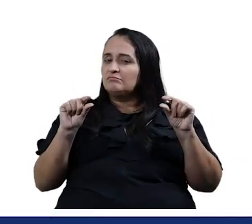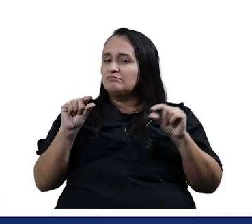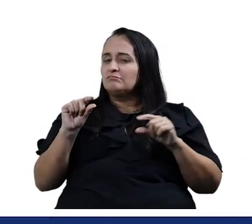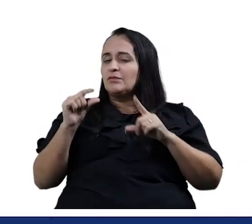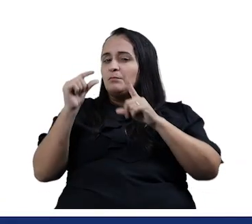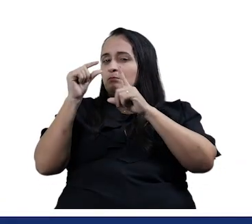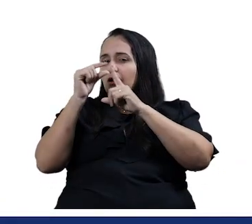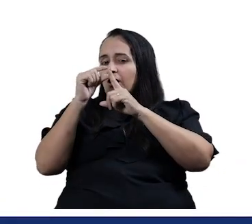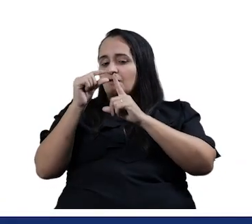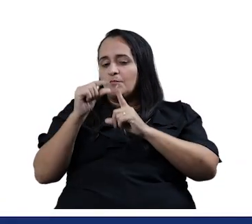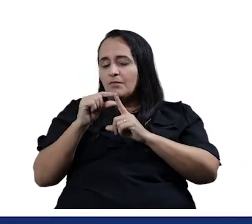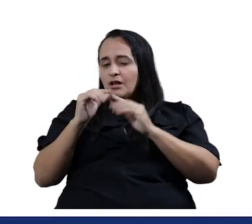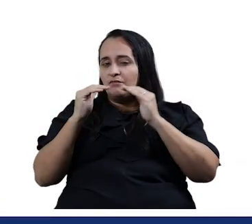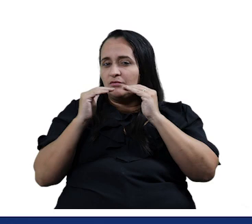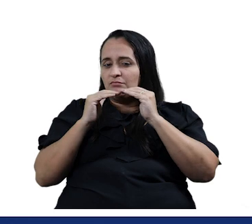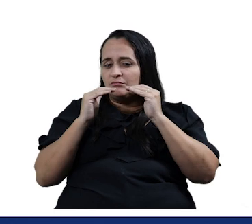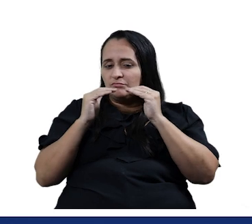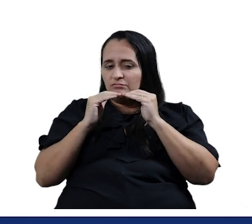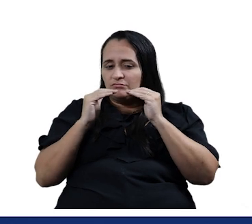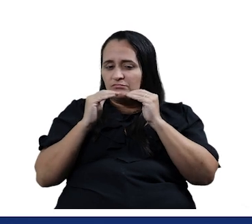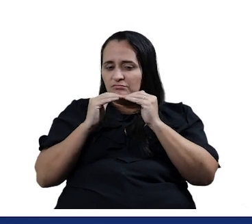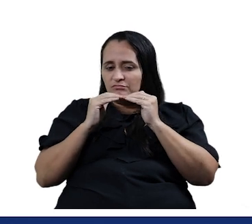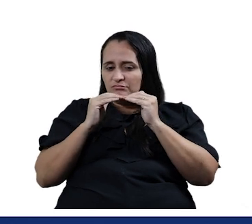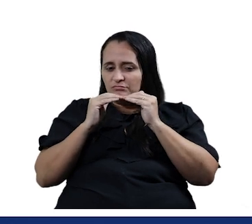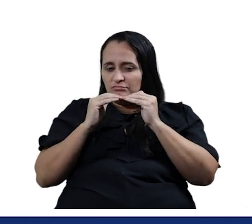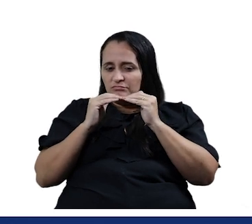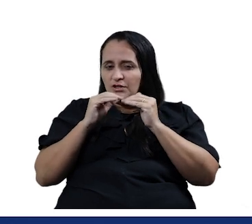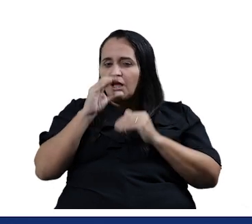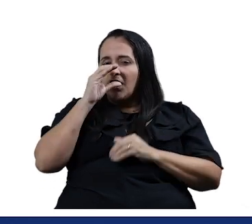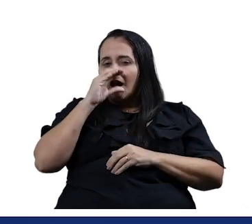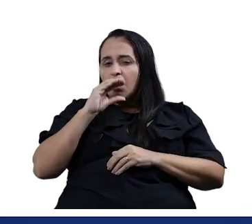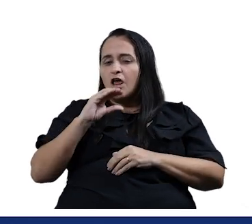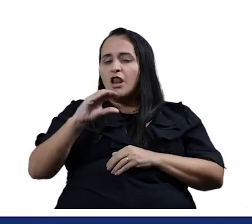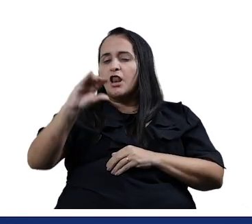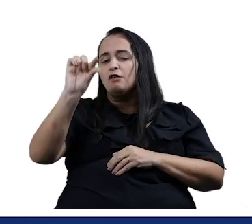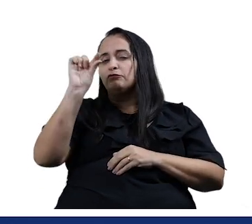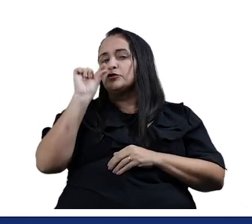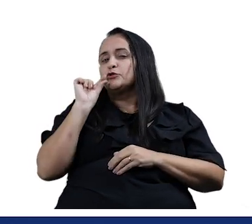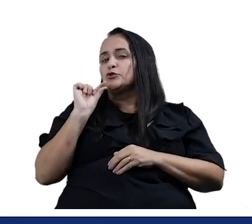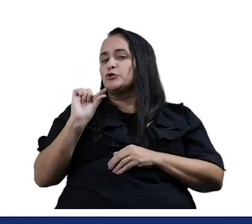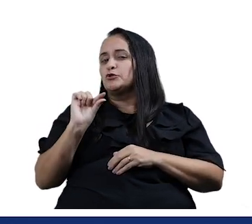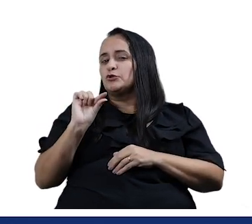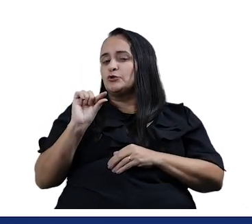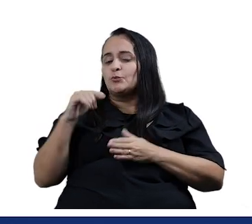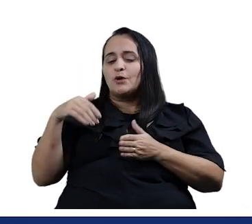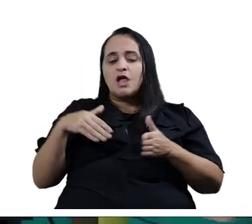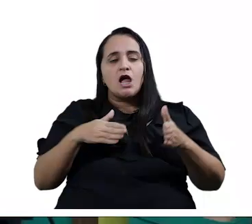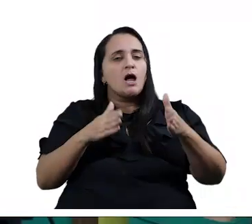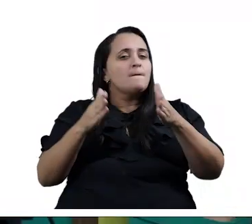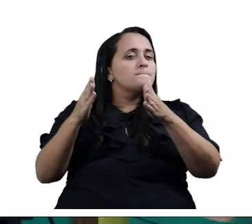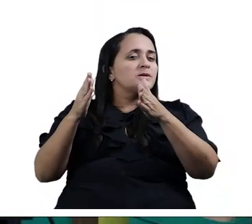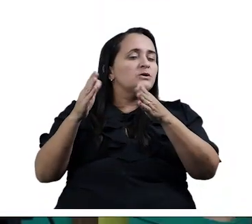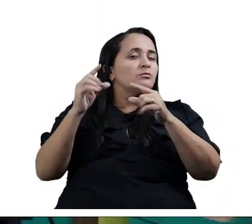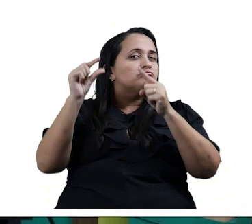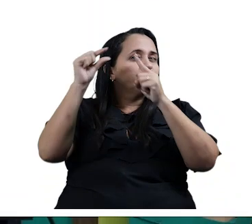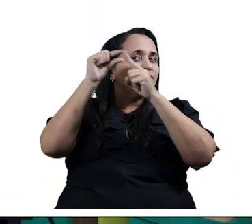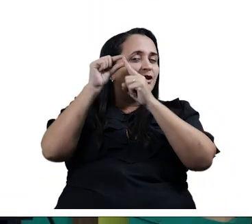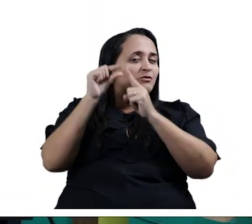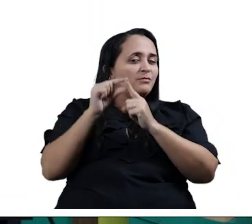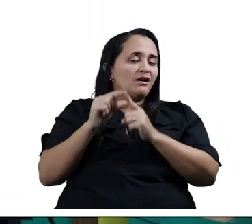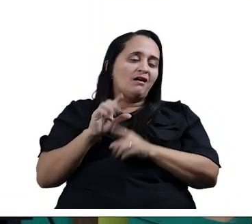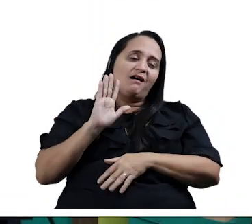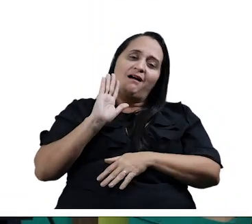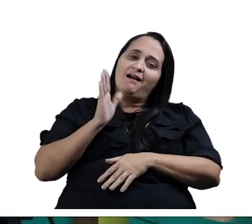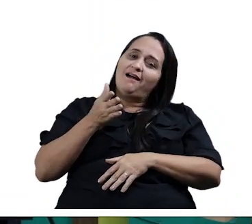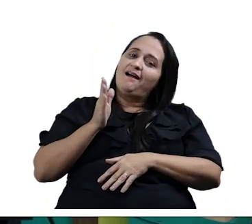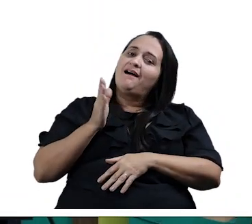Observe como ele faz a rima. Onde vais, elefantinho? Correndo pelo caminho. Então, se tem rima,